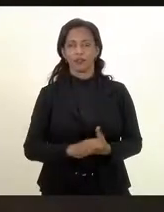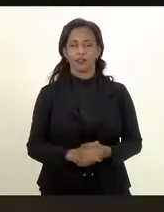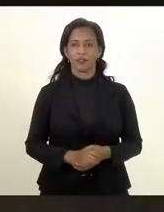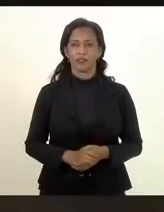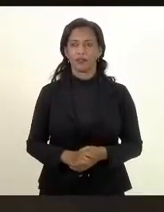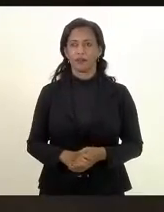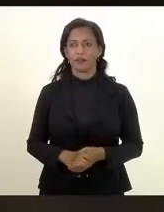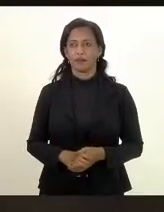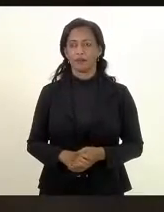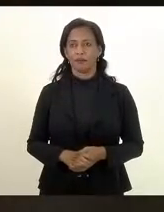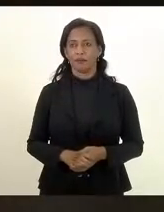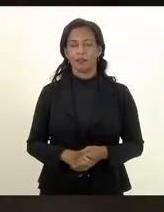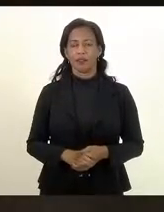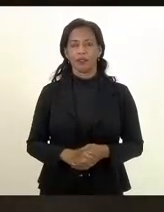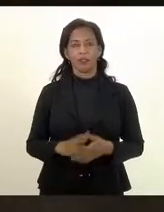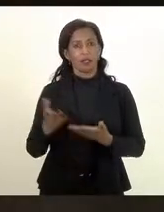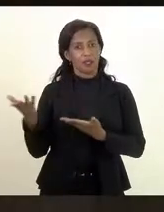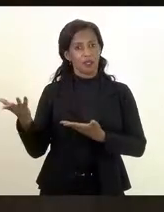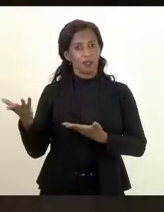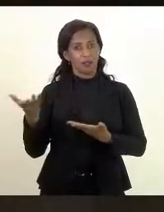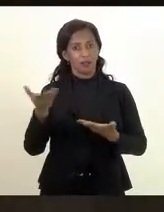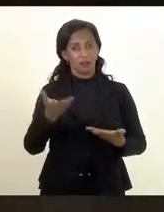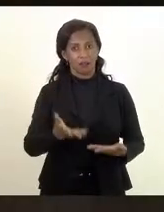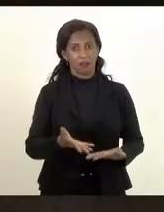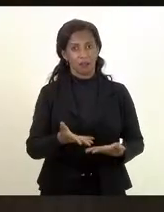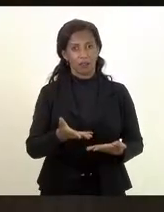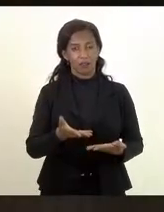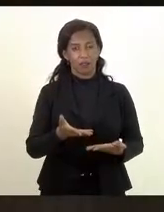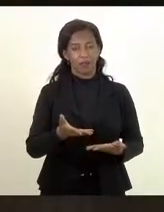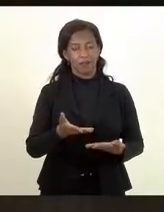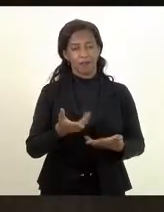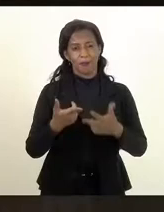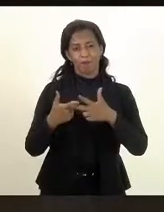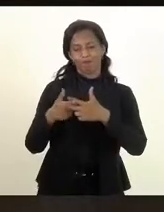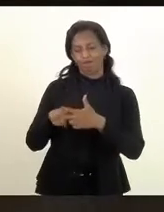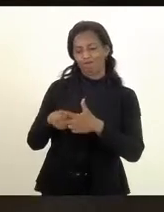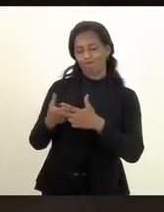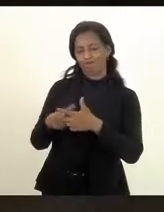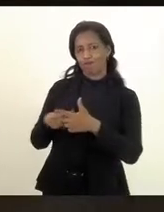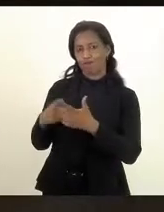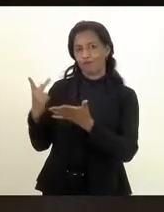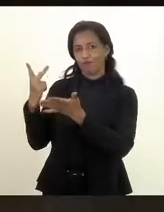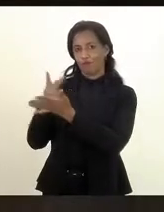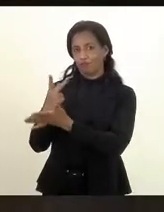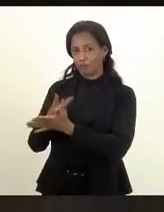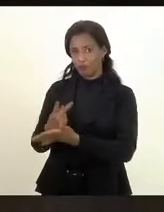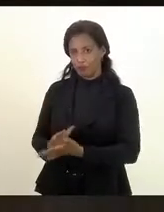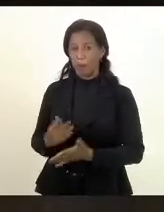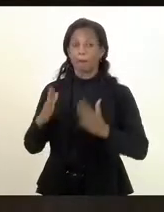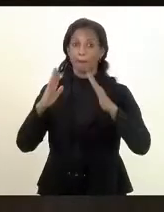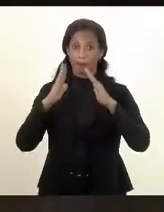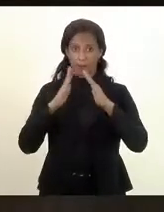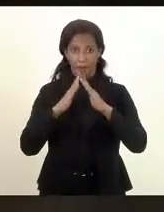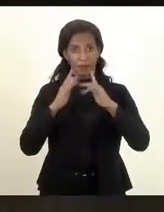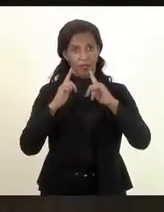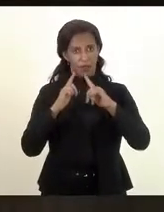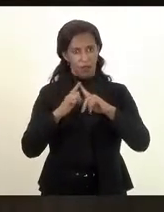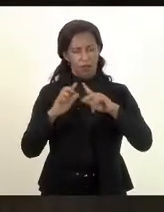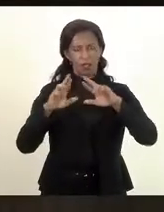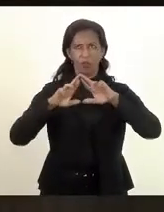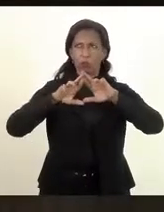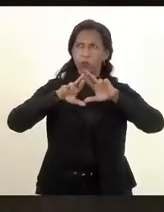visa corrigir uma injustiça. As igrejas, no modo geral, tem